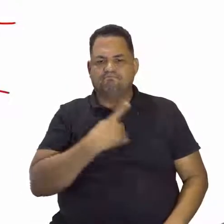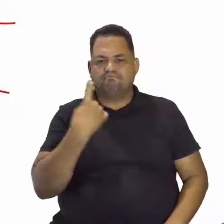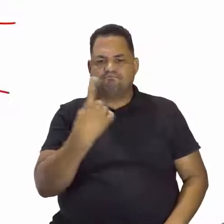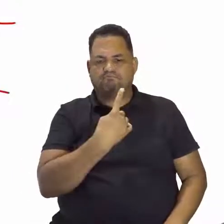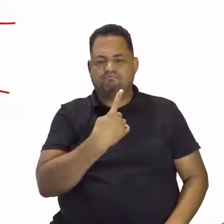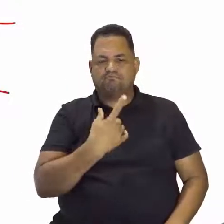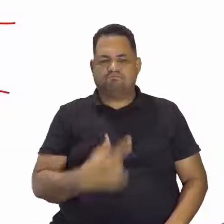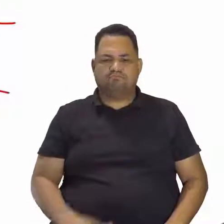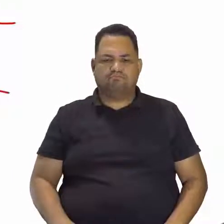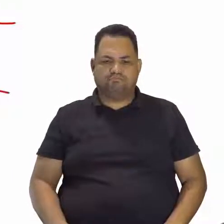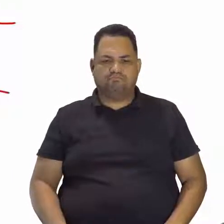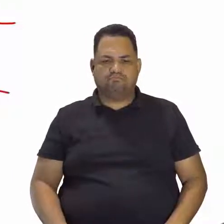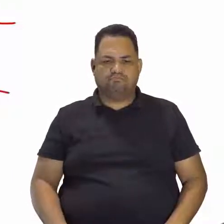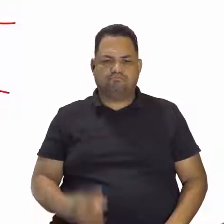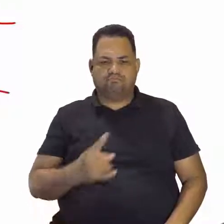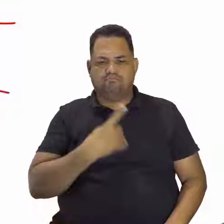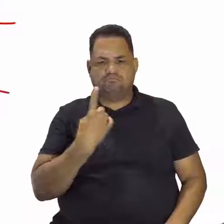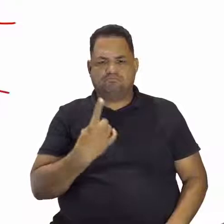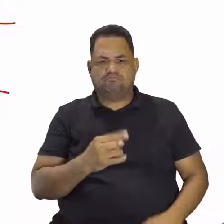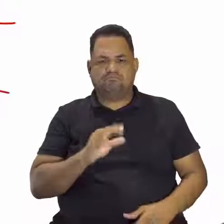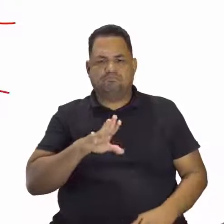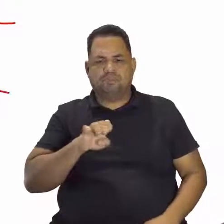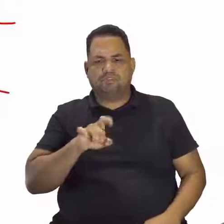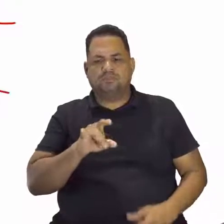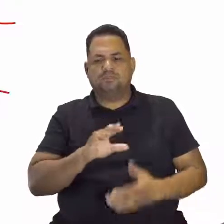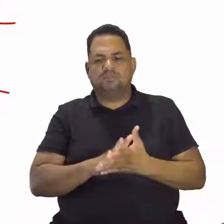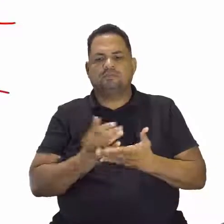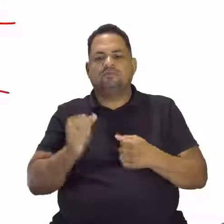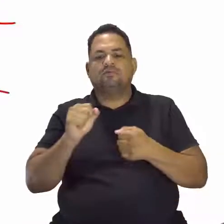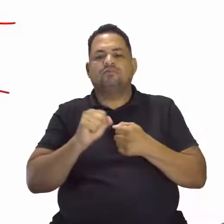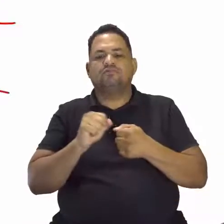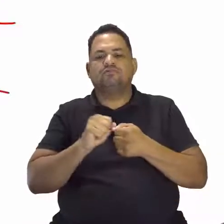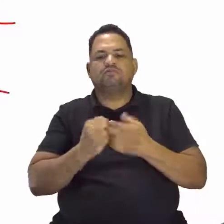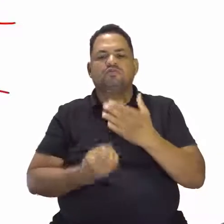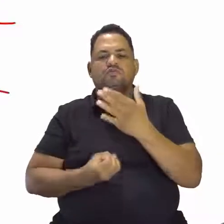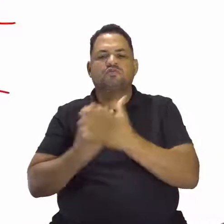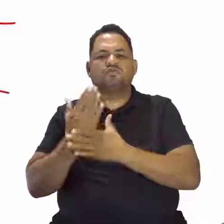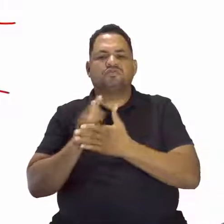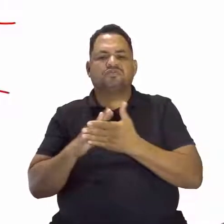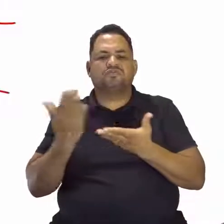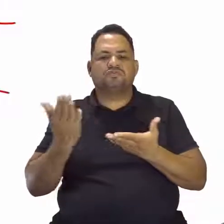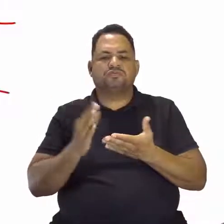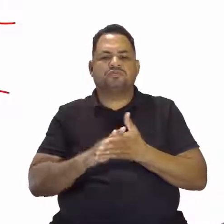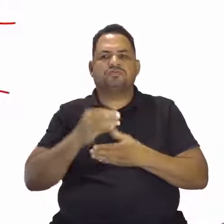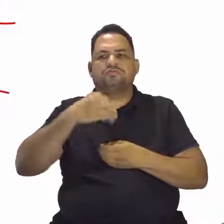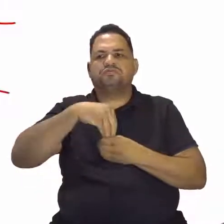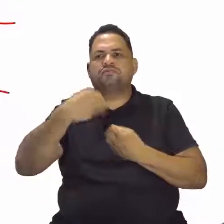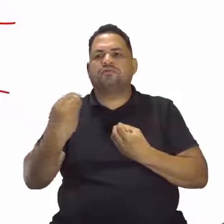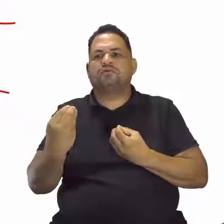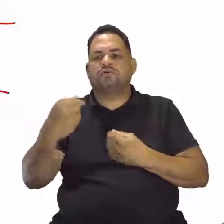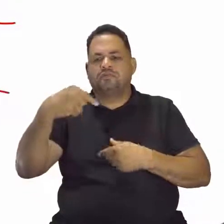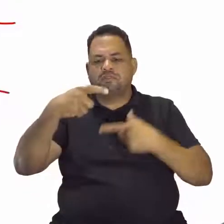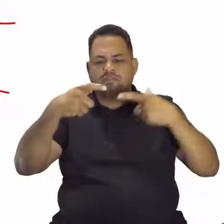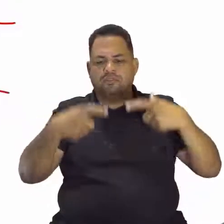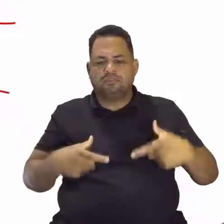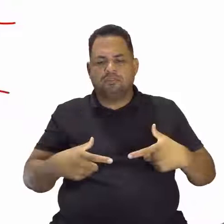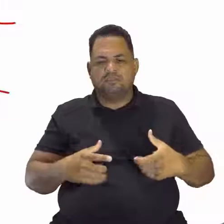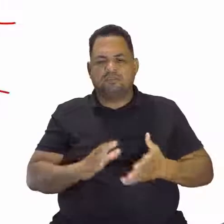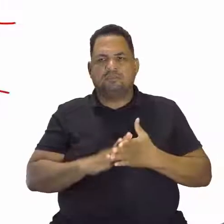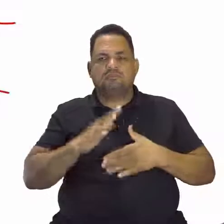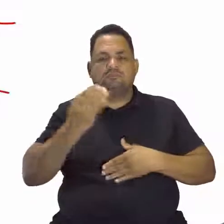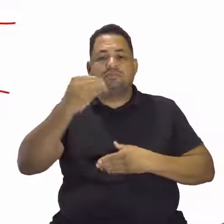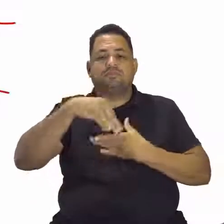somos, mas são estereótipos criados, né? Que está dentro do imaginário e que vai